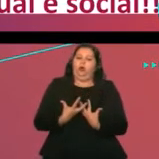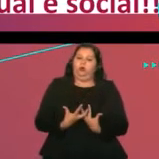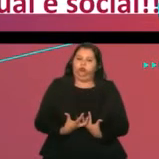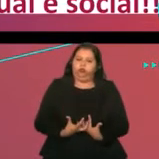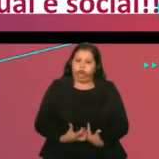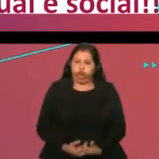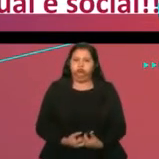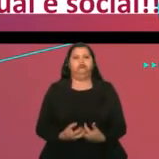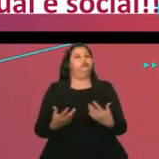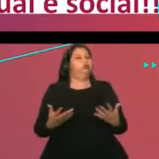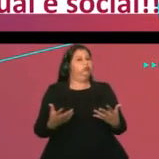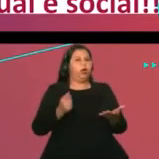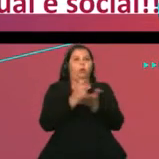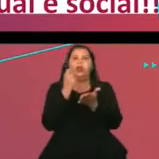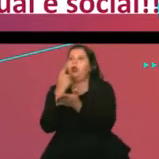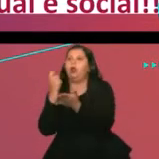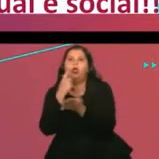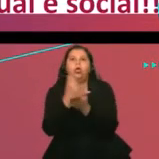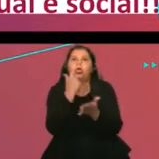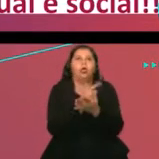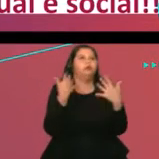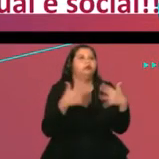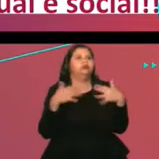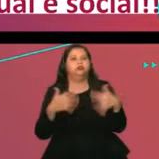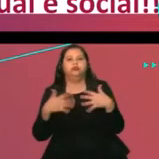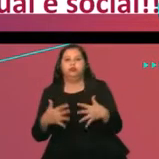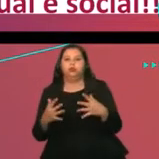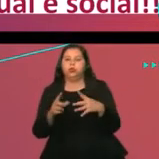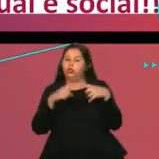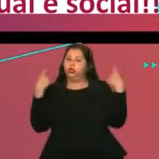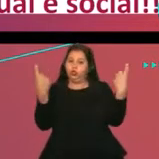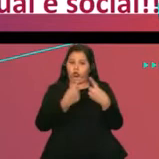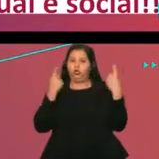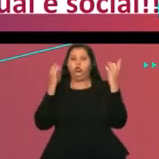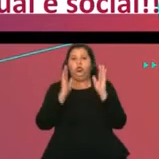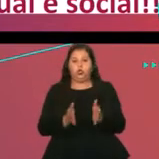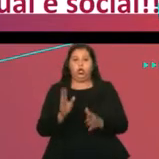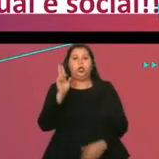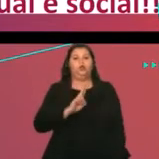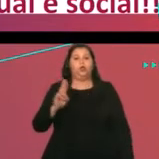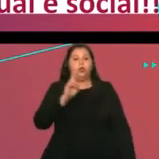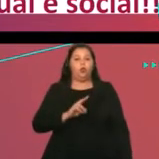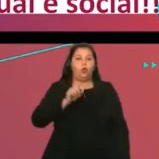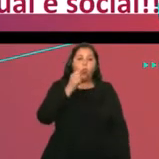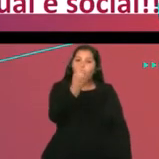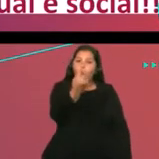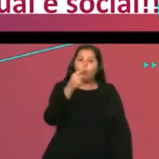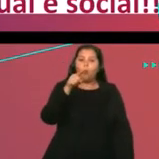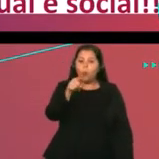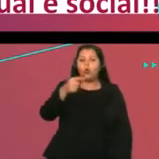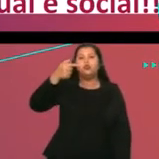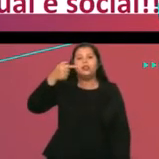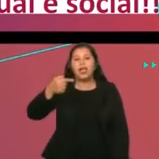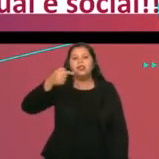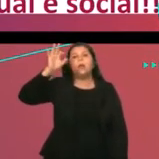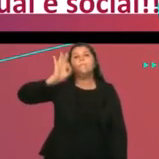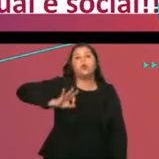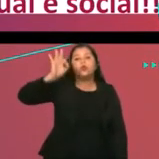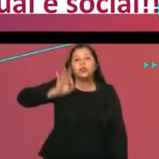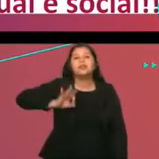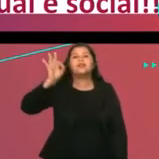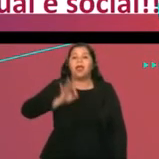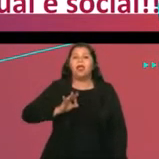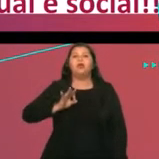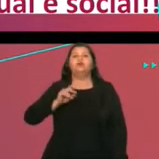consumindo de forma frenética ah ah mas já estamos o usando 1.7 por cento a